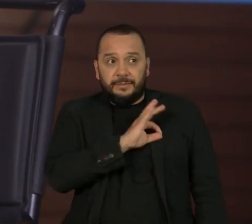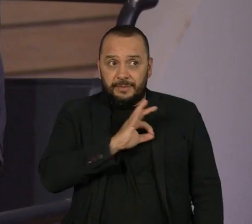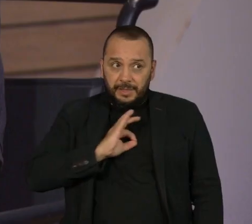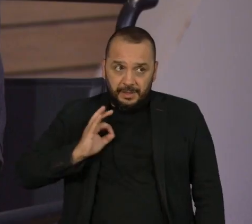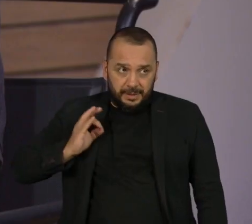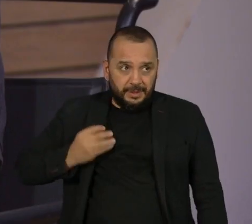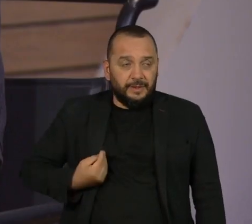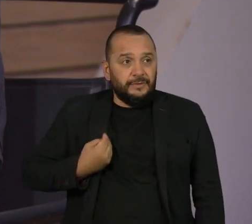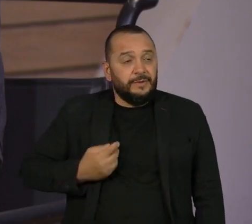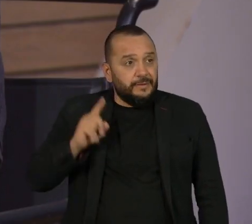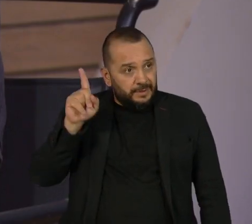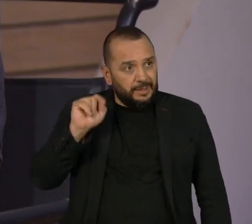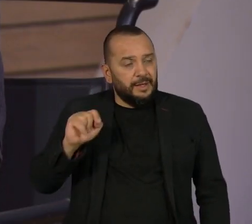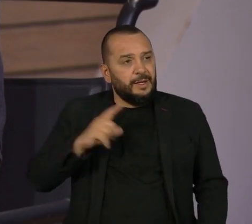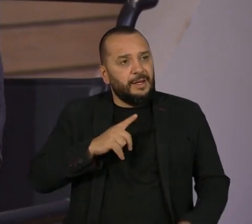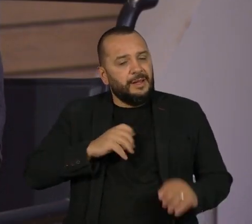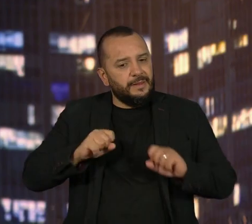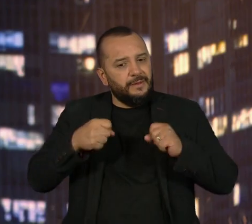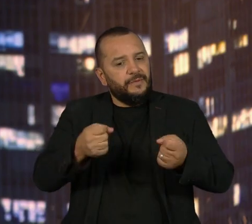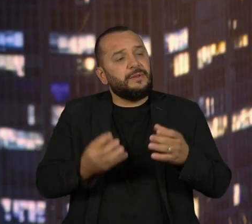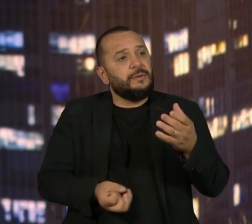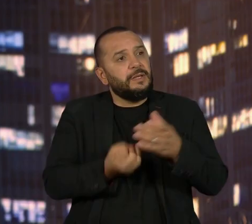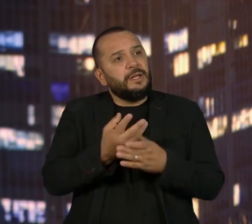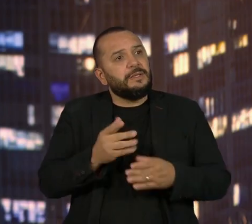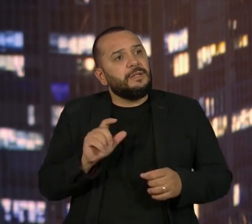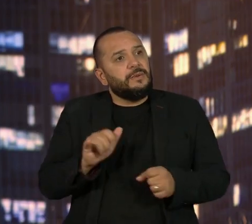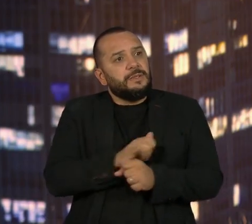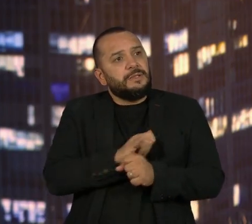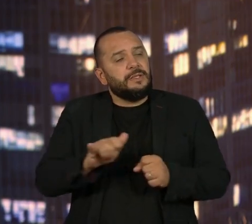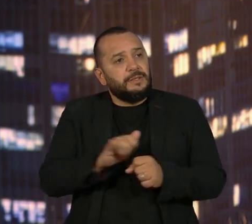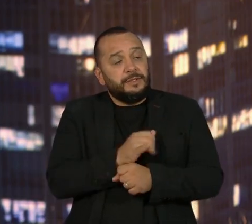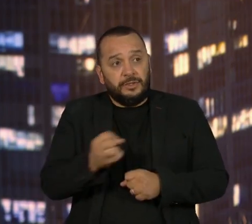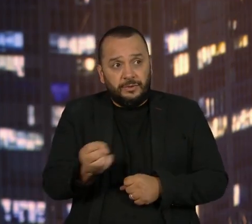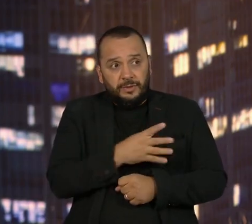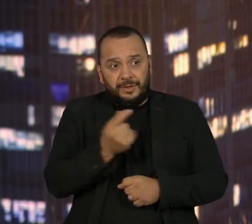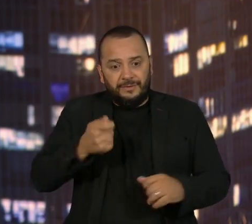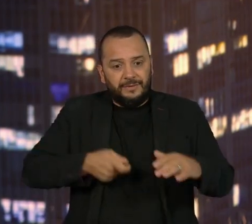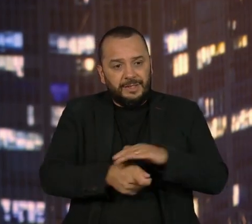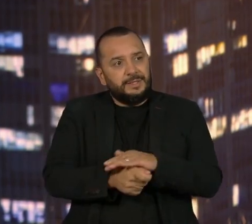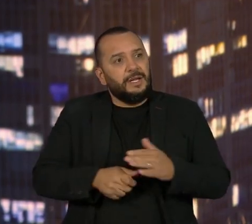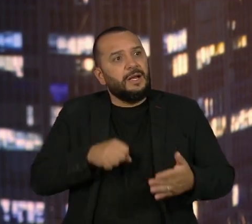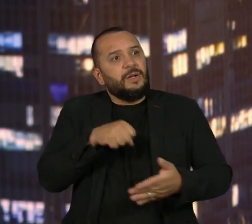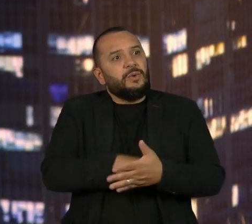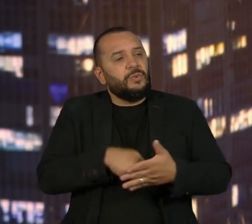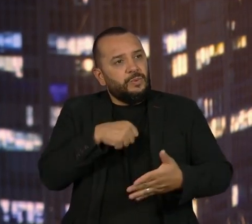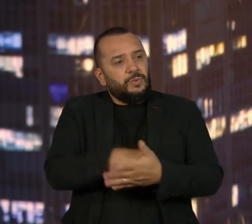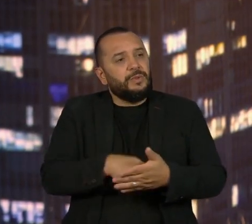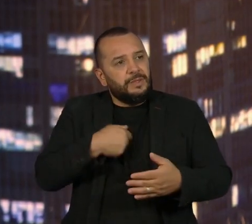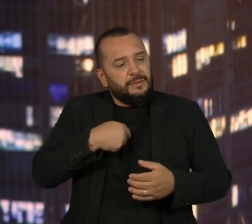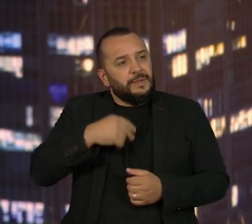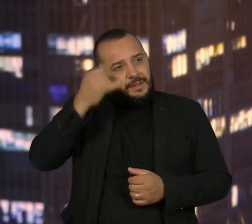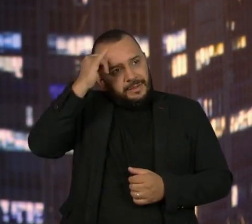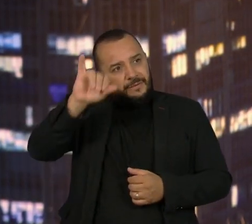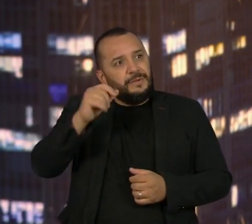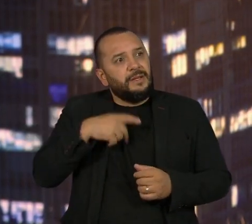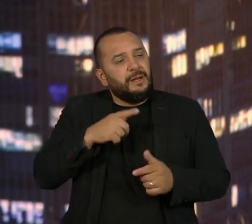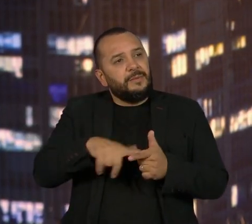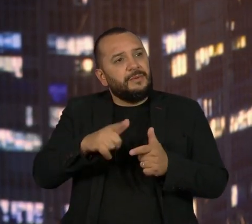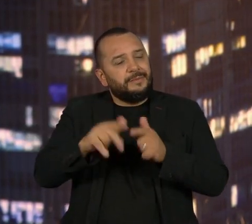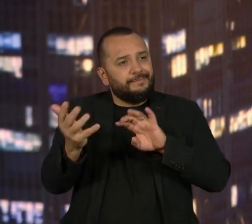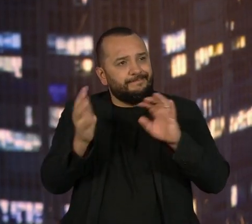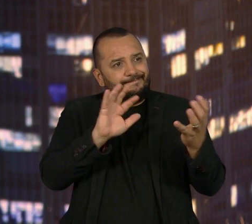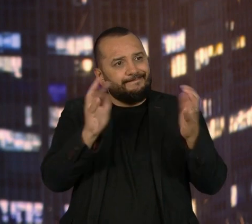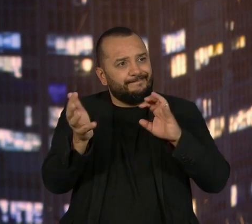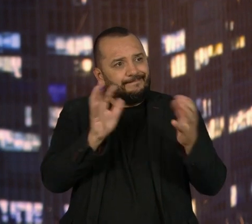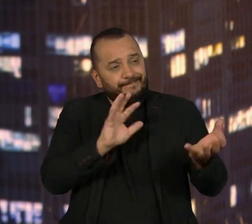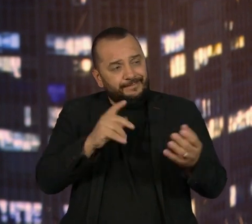estava presente, né? E ela defendeu a criação de novos mecanismos para financiar essa luta, né, contra a crise climática. Esse